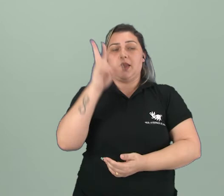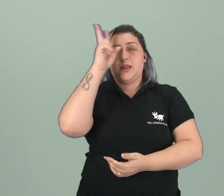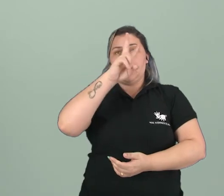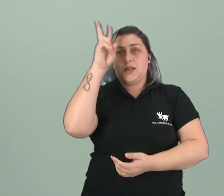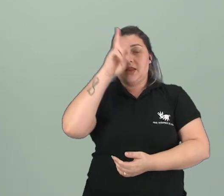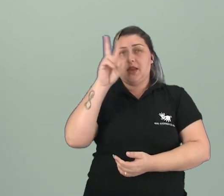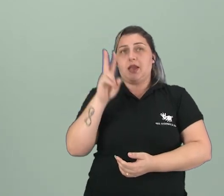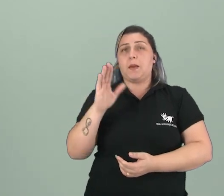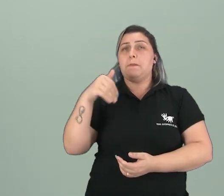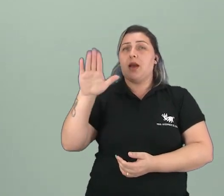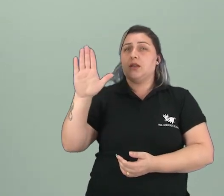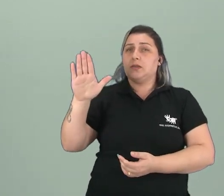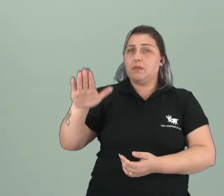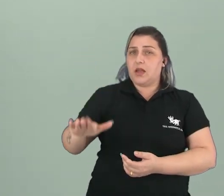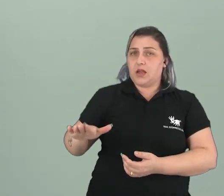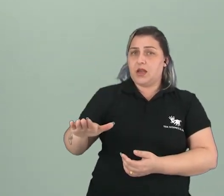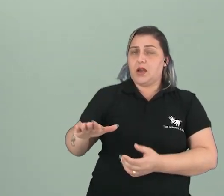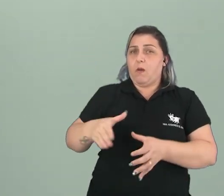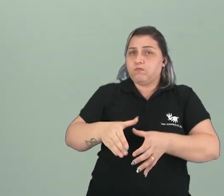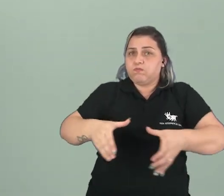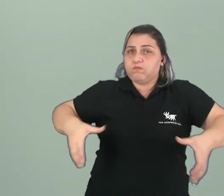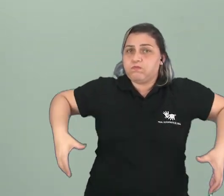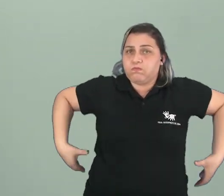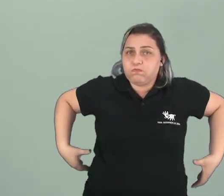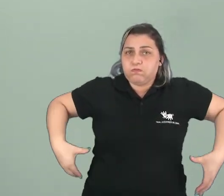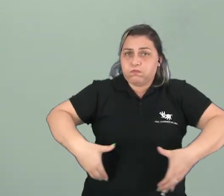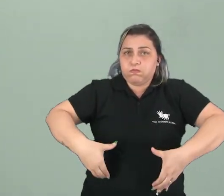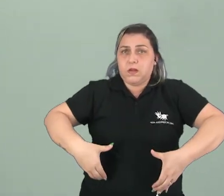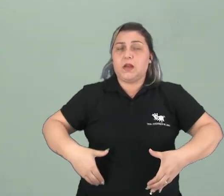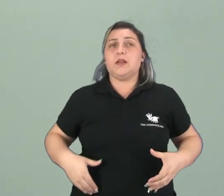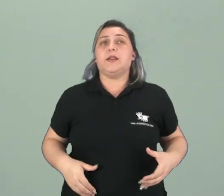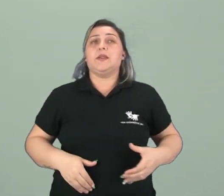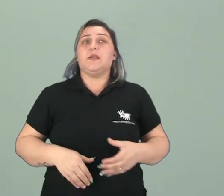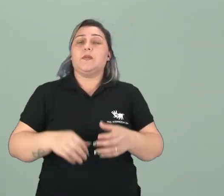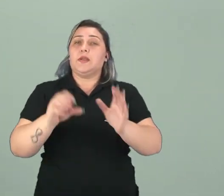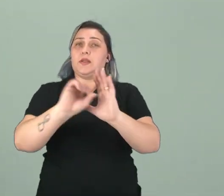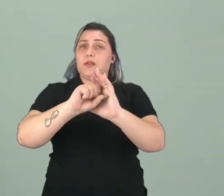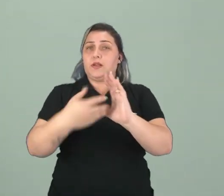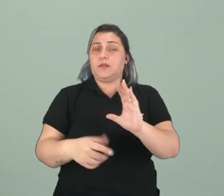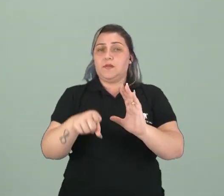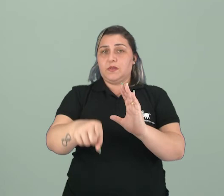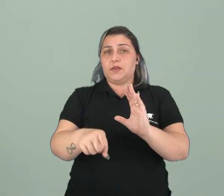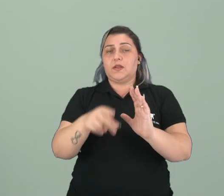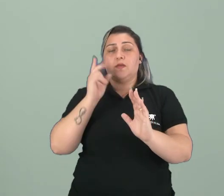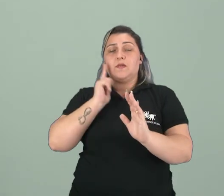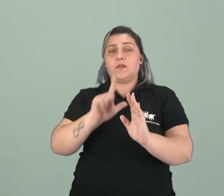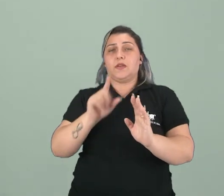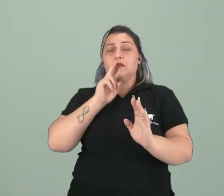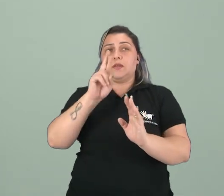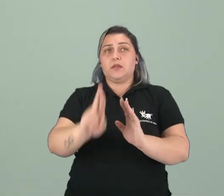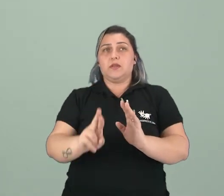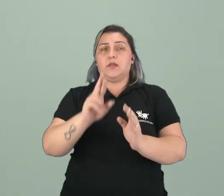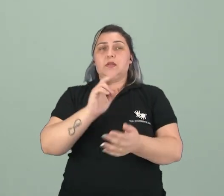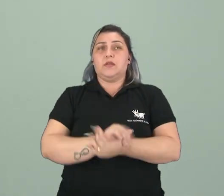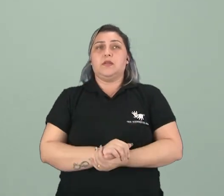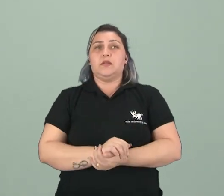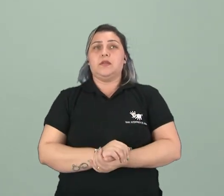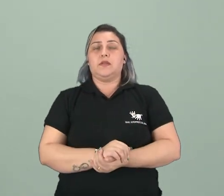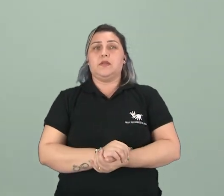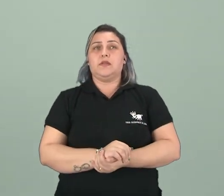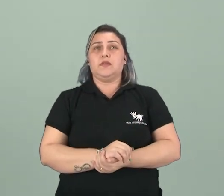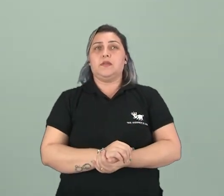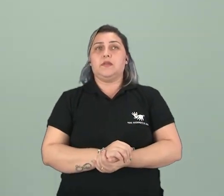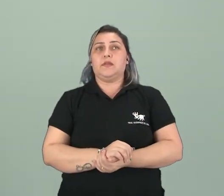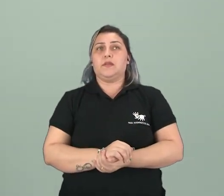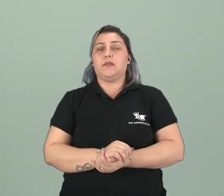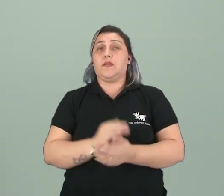que ele é um pouquinho mais baixo, mais arredondado. Então, com essas características, vocês vão conseguir responder essa questão, tá?